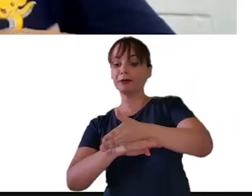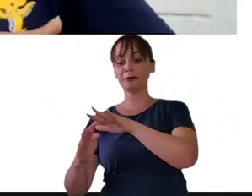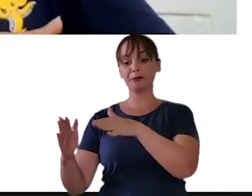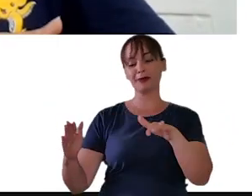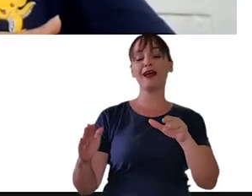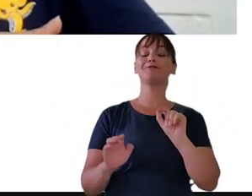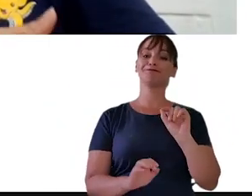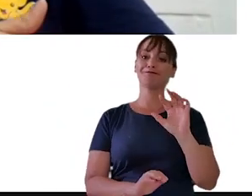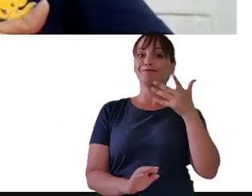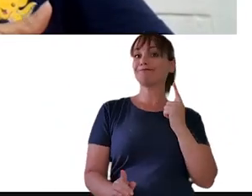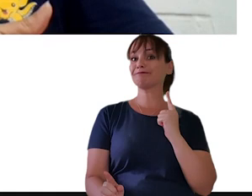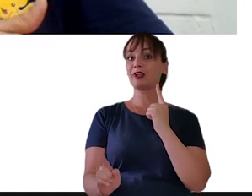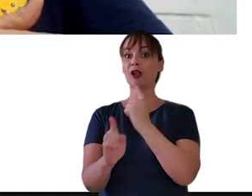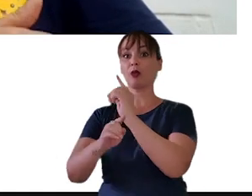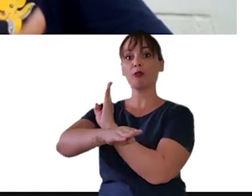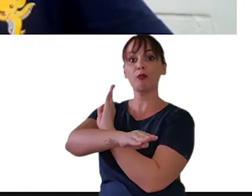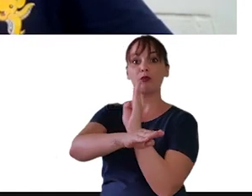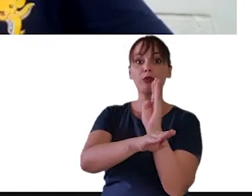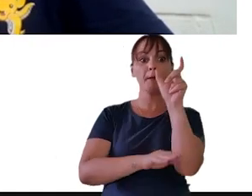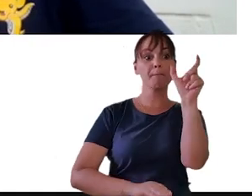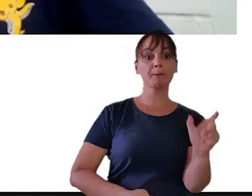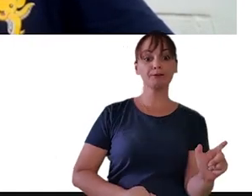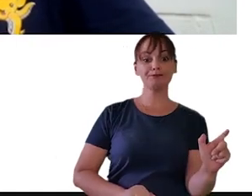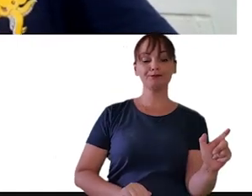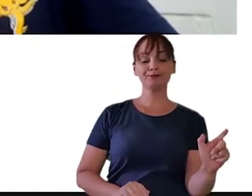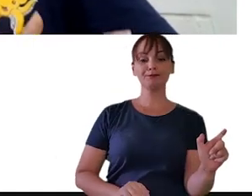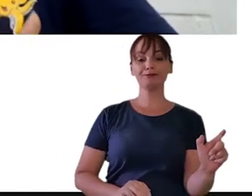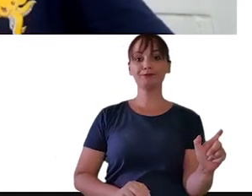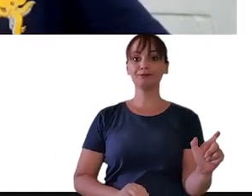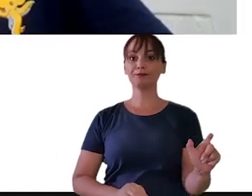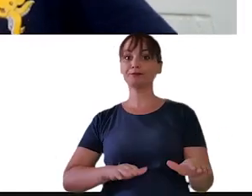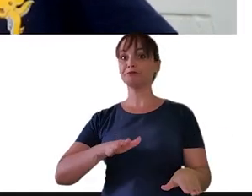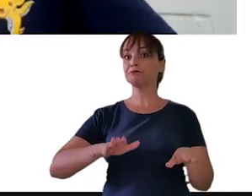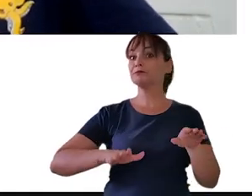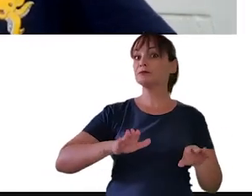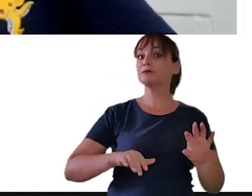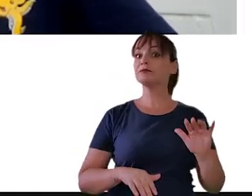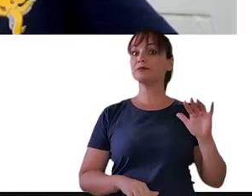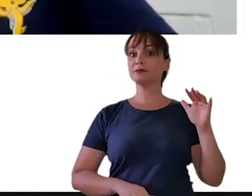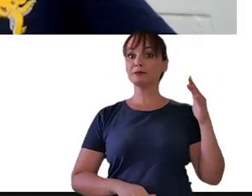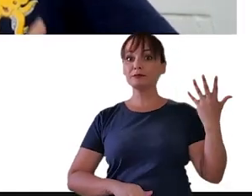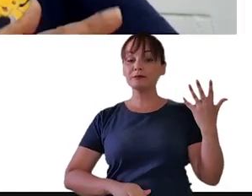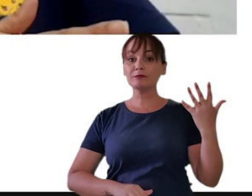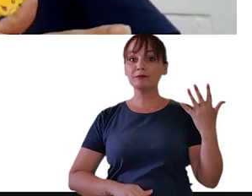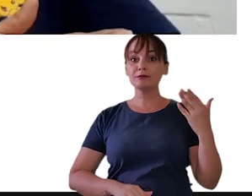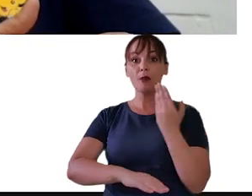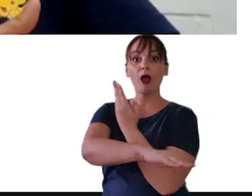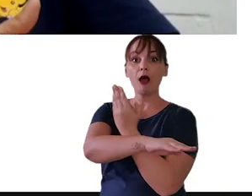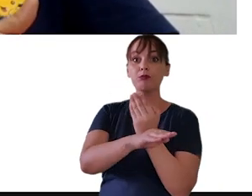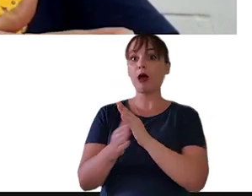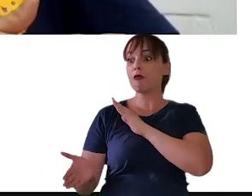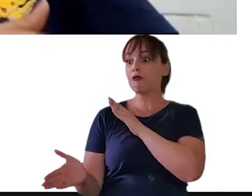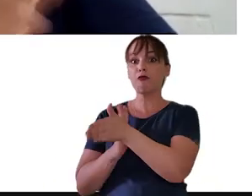ocorre esse encontro, né, de tubarões e pessoas. Geralmente, quando isso ocorre, os tubarões se